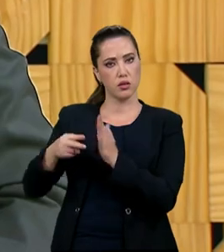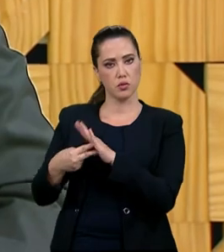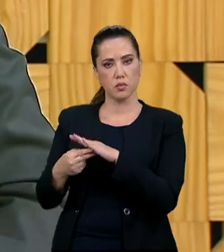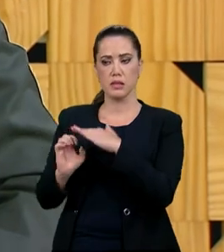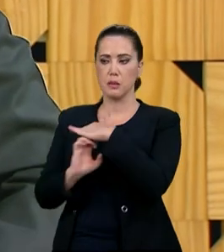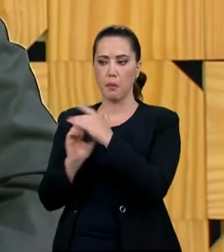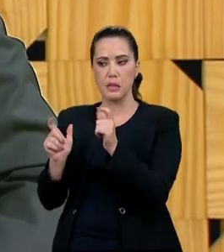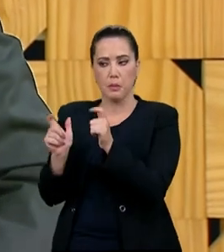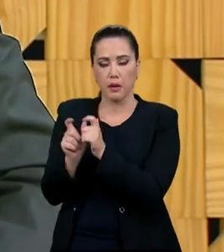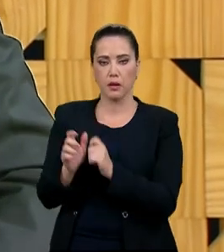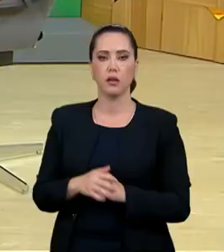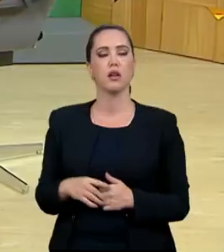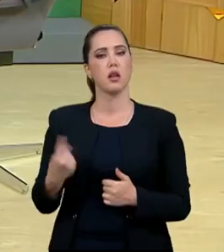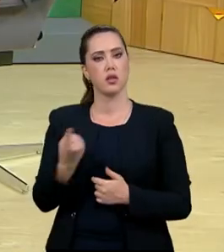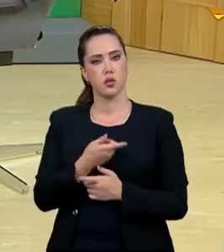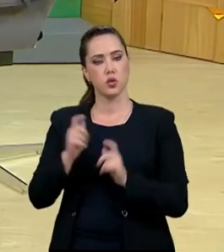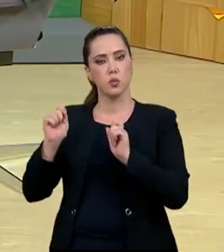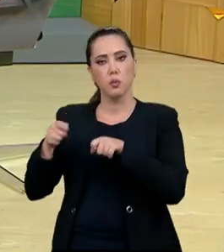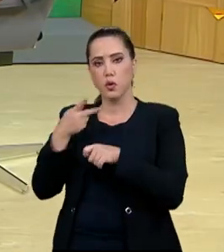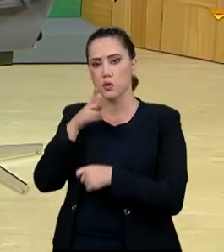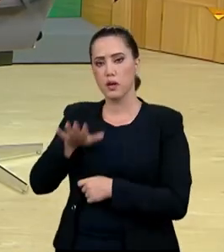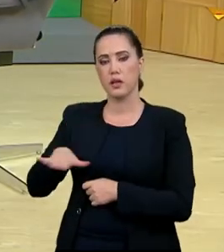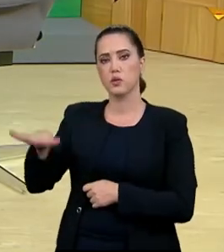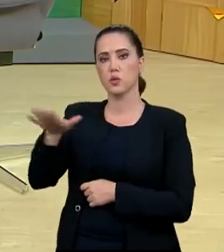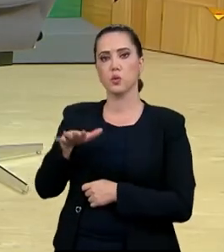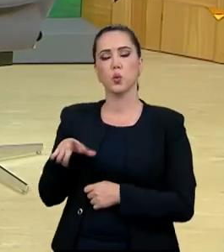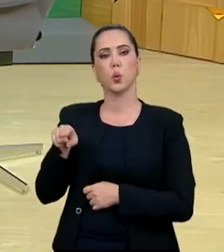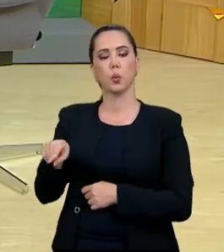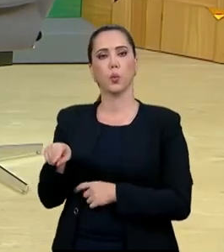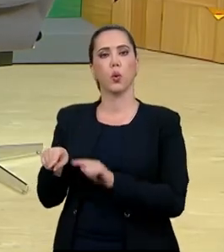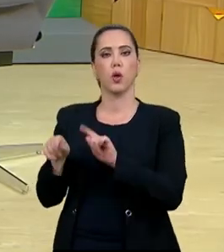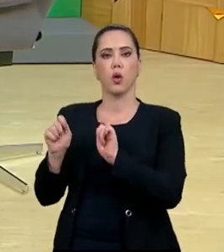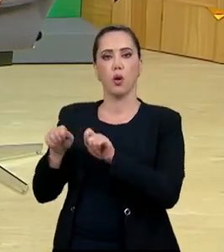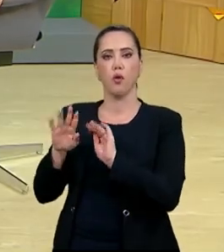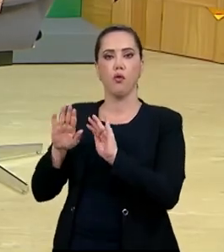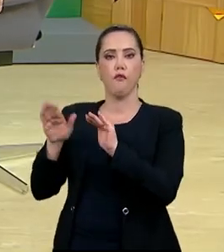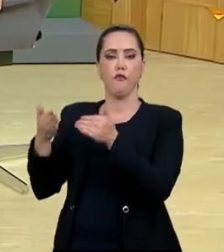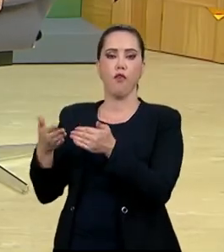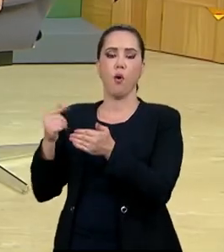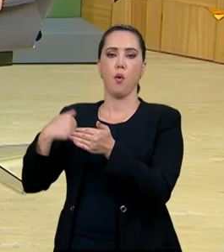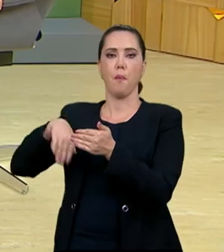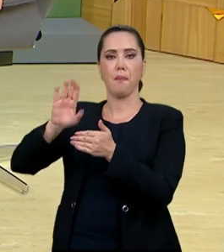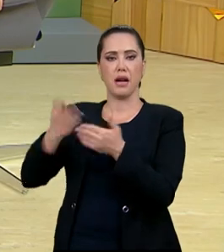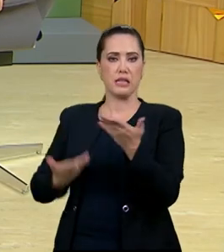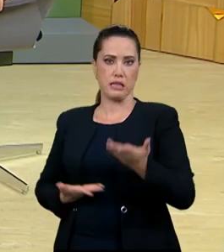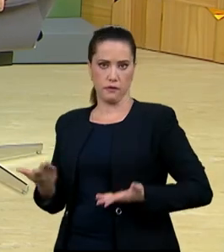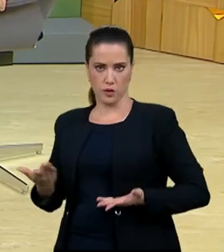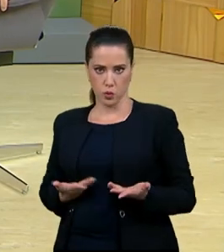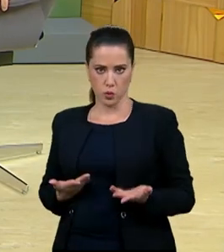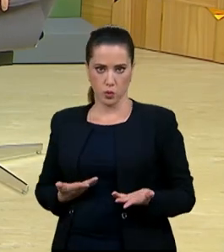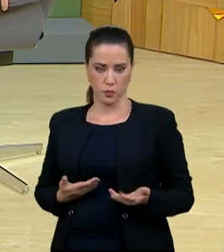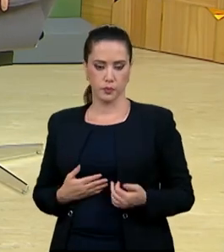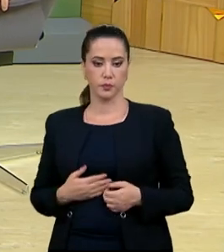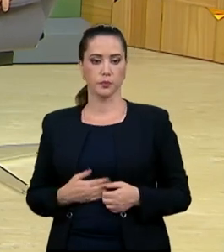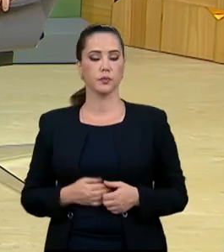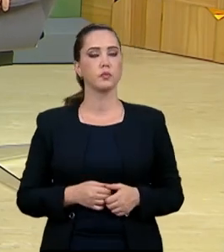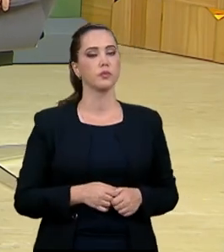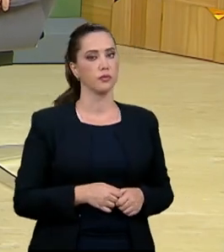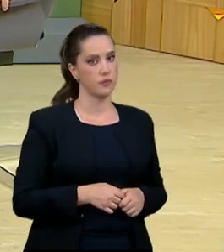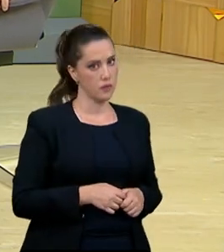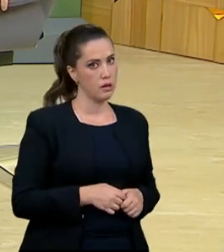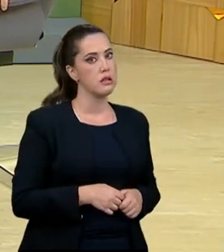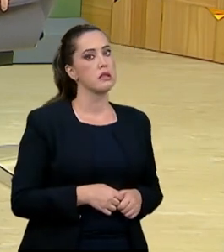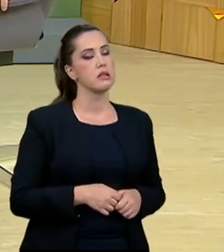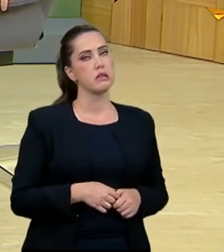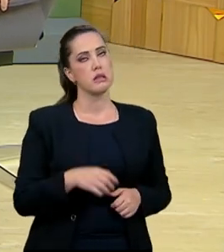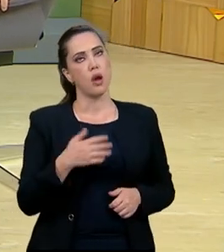microempreendedores individuais, microempresas e empresas de pequeno porte se concentram mais no setor de serviços? Hoje em dia a gente tem um